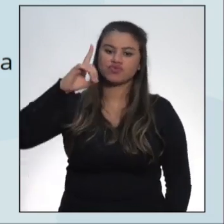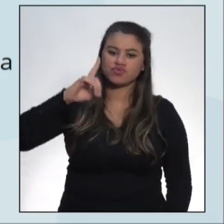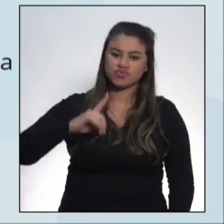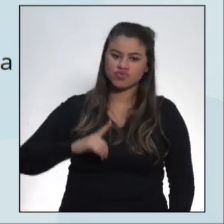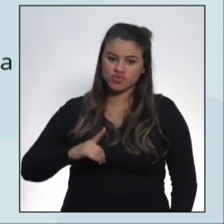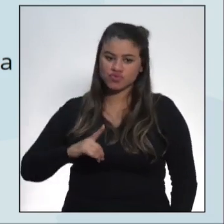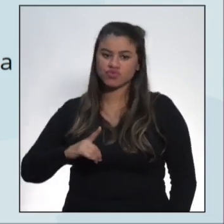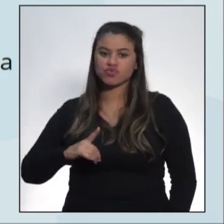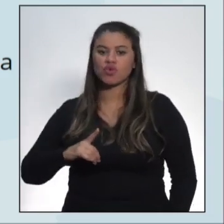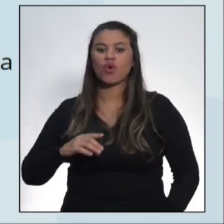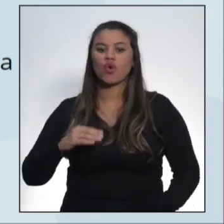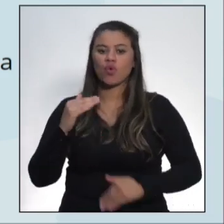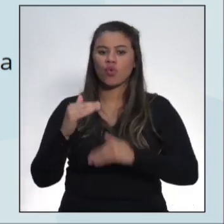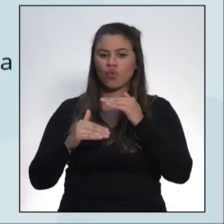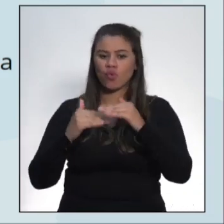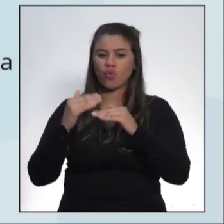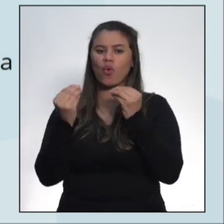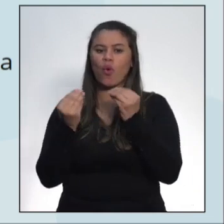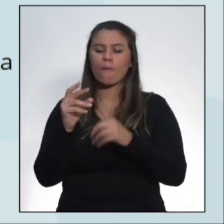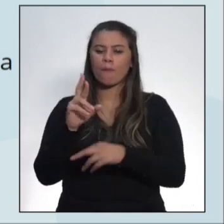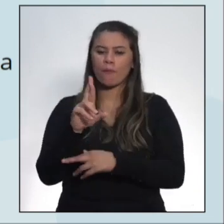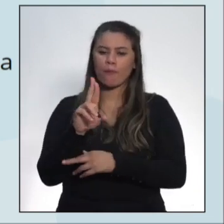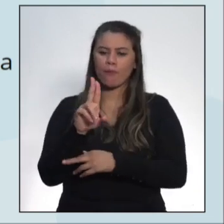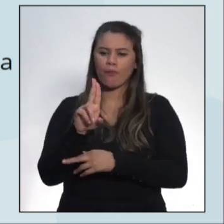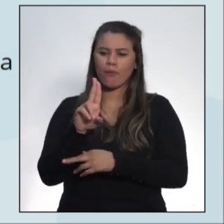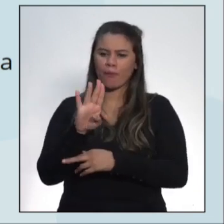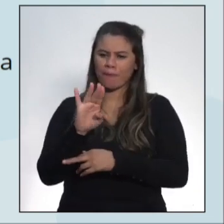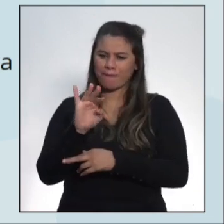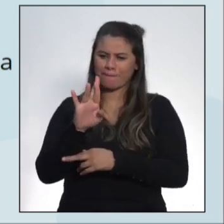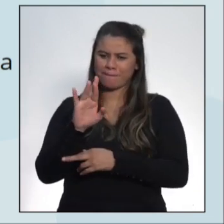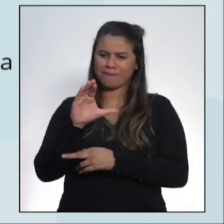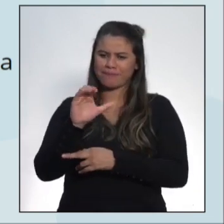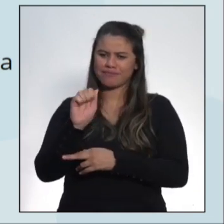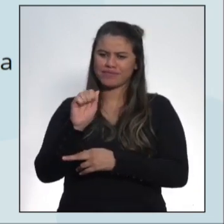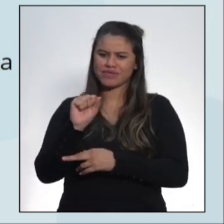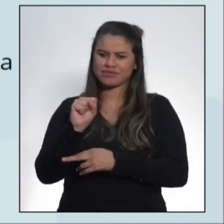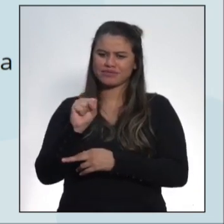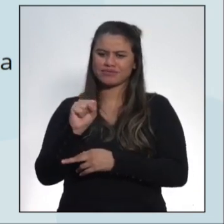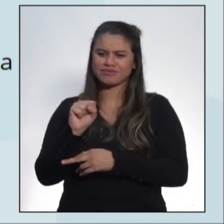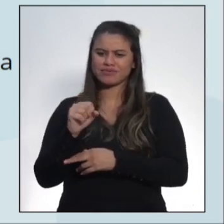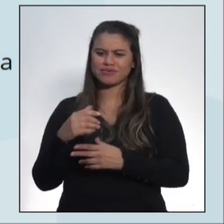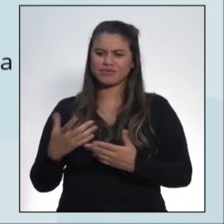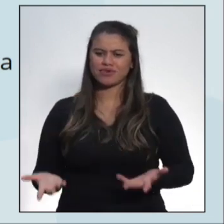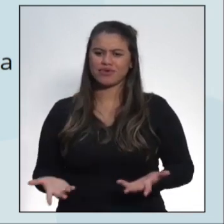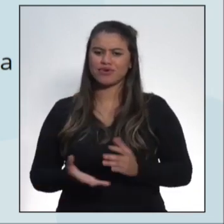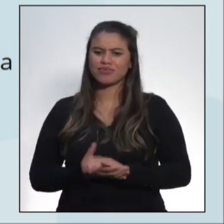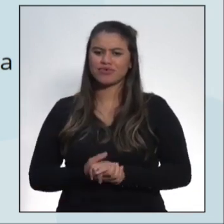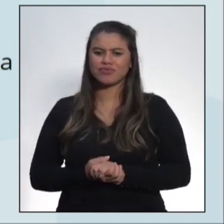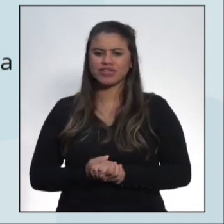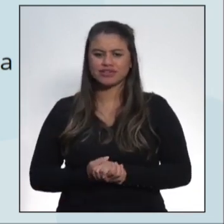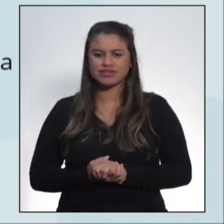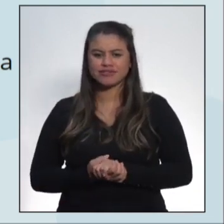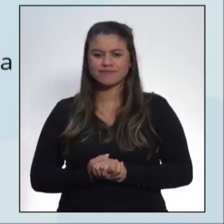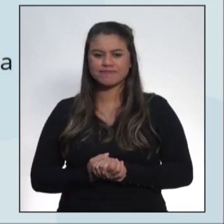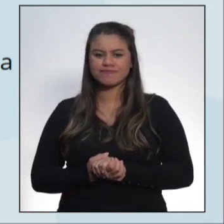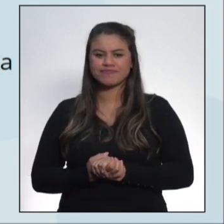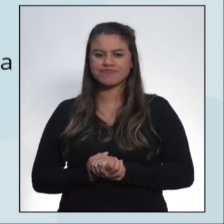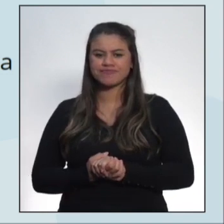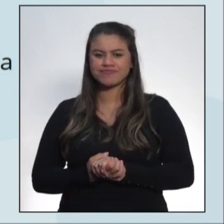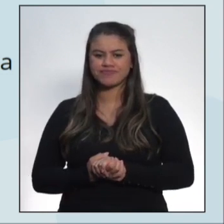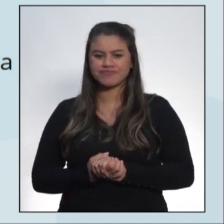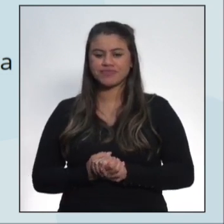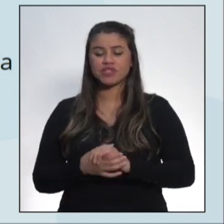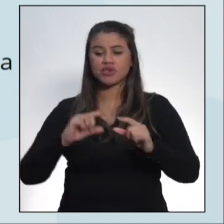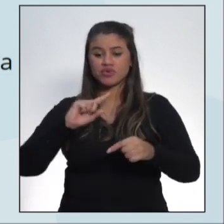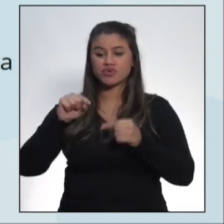meio de rubricas. Guarde esse nome para você que está estudando teatro, para você que quer ler um texto teatral. Essa rubrica tem o objetivo